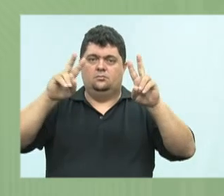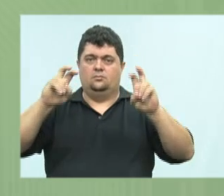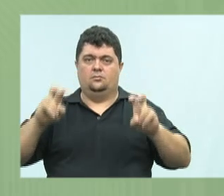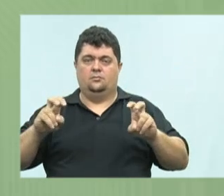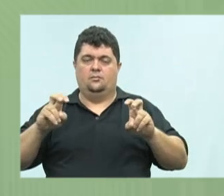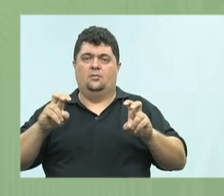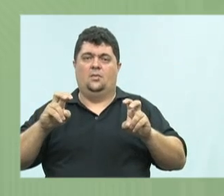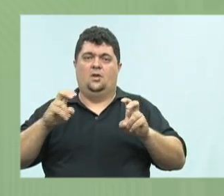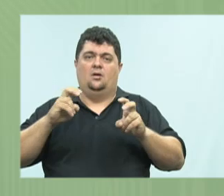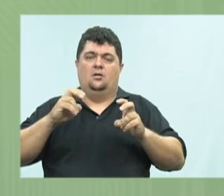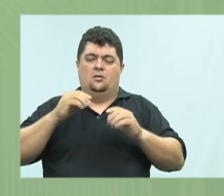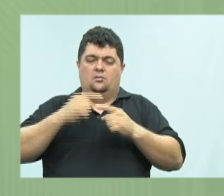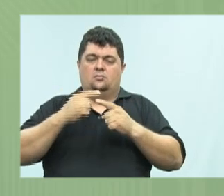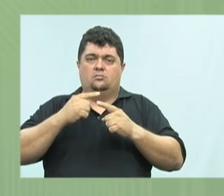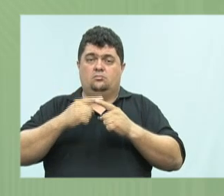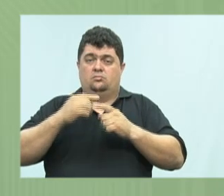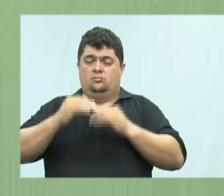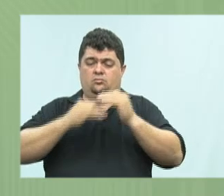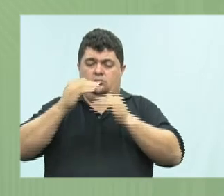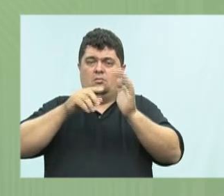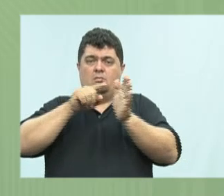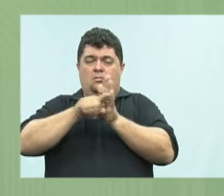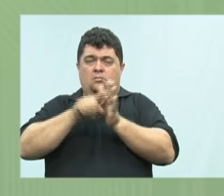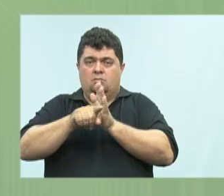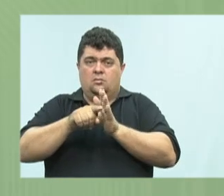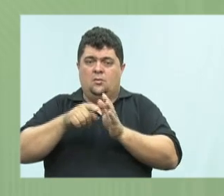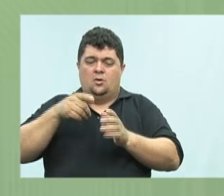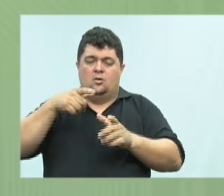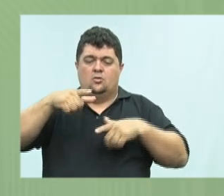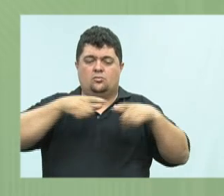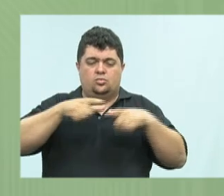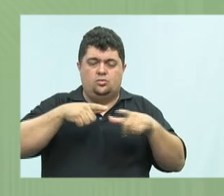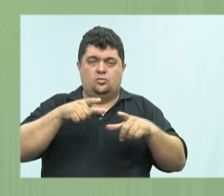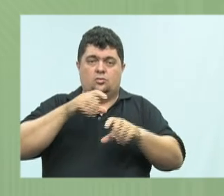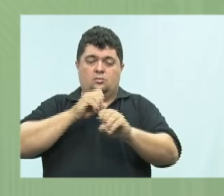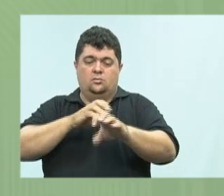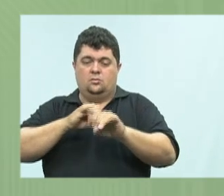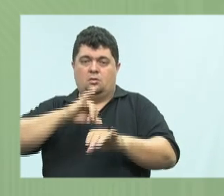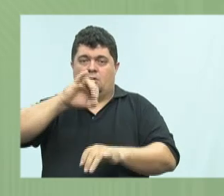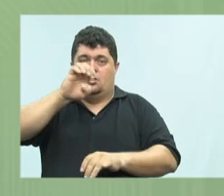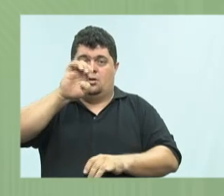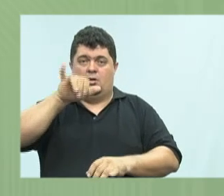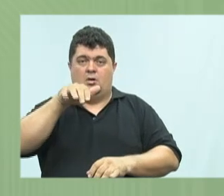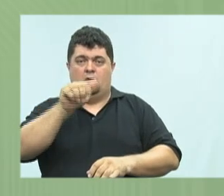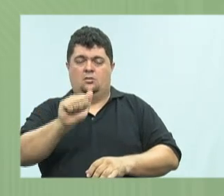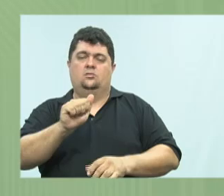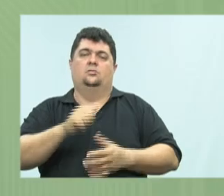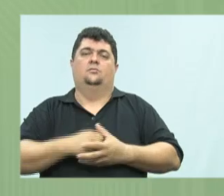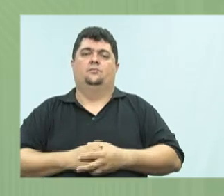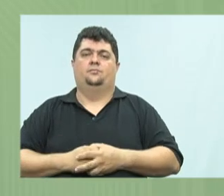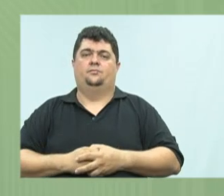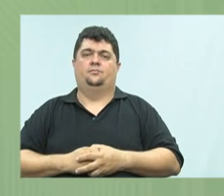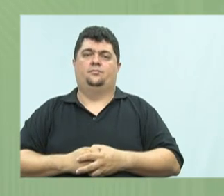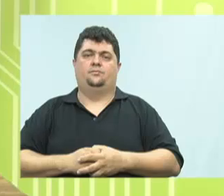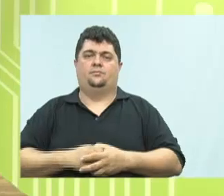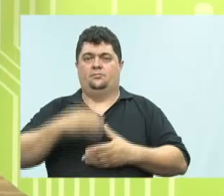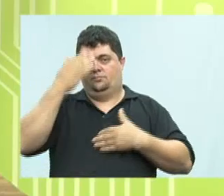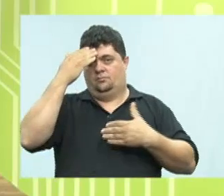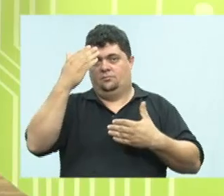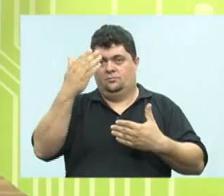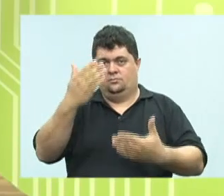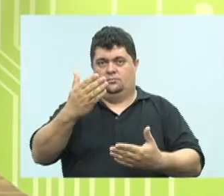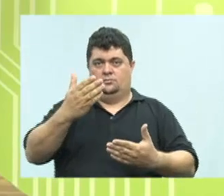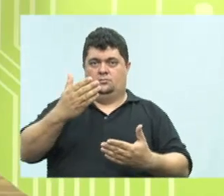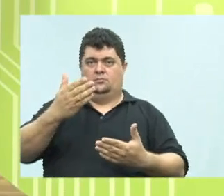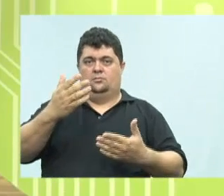para o desenvolvimento de pesquisa e intervenção na educação de jovens e adultos. Nós agradecemos